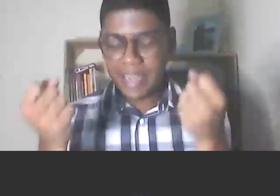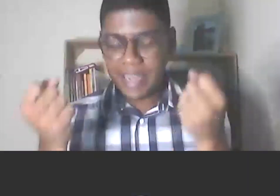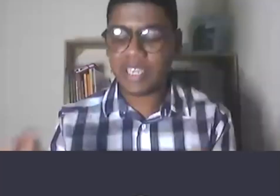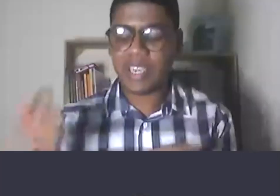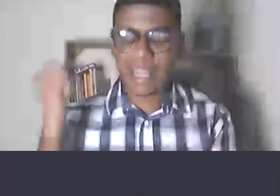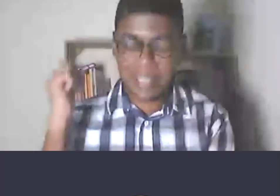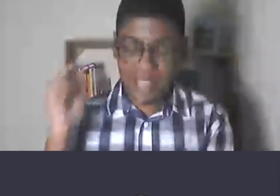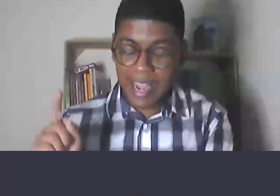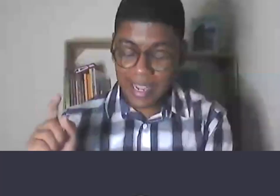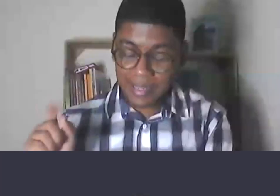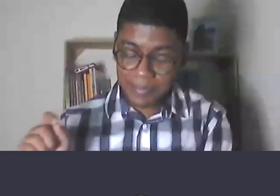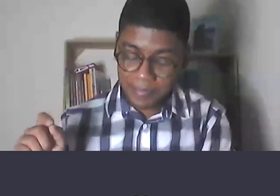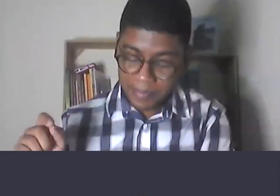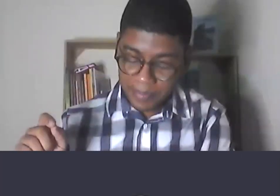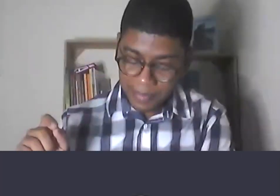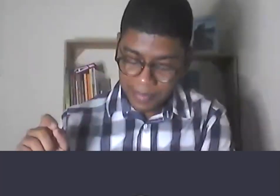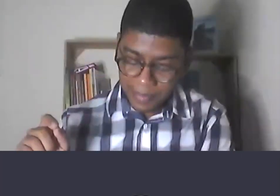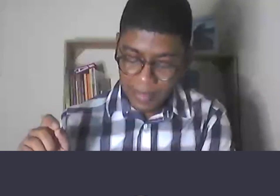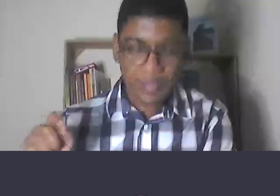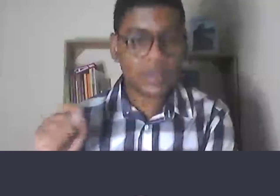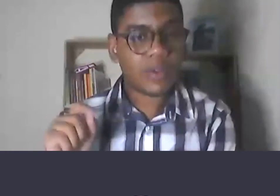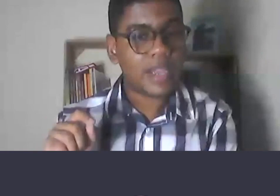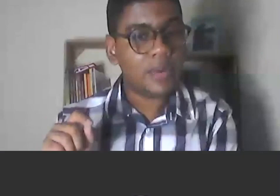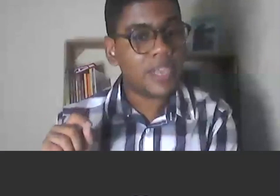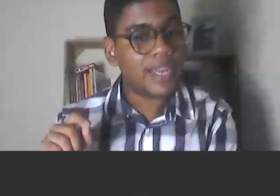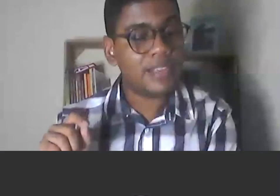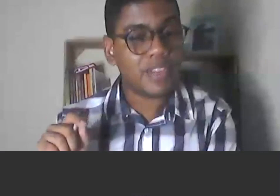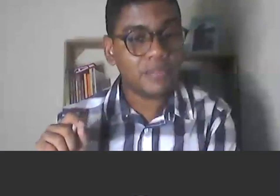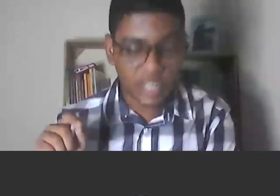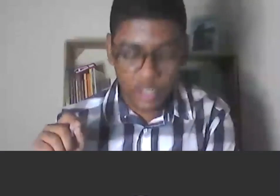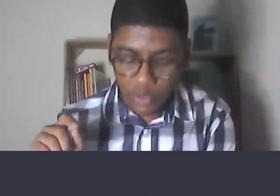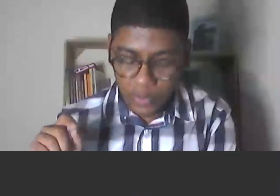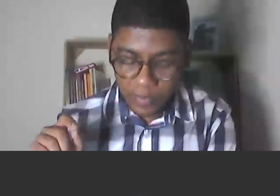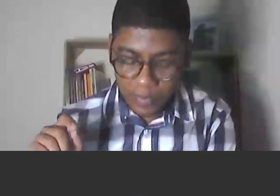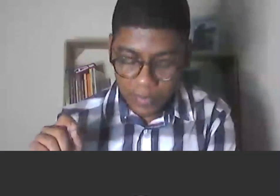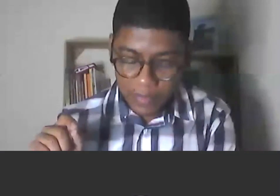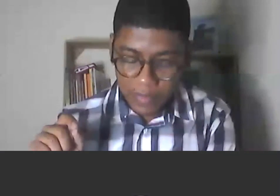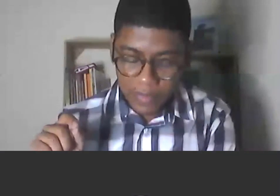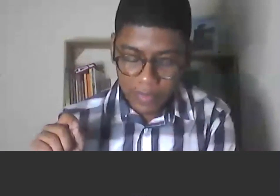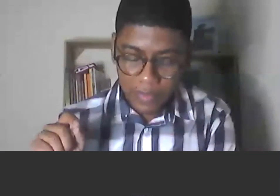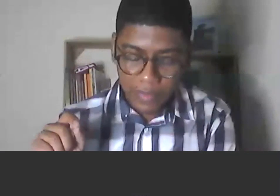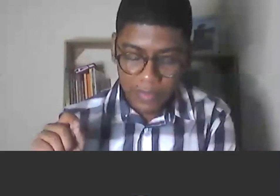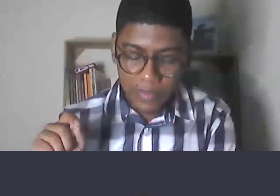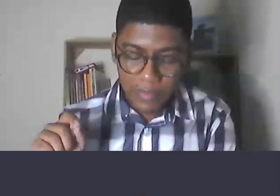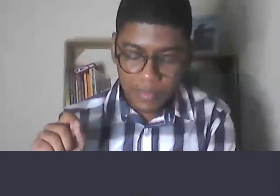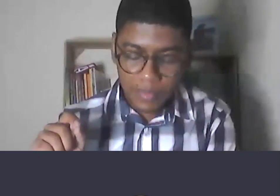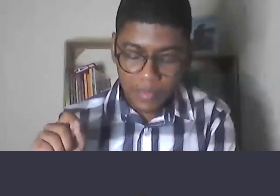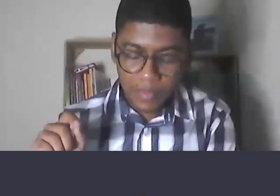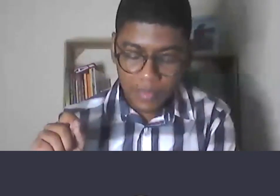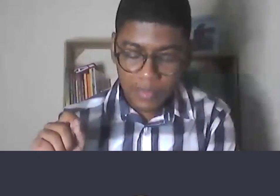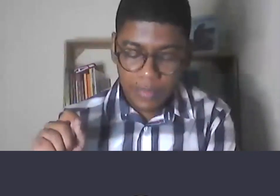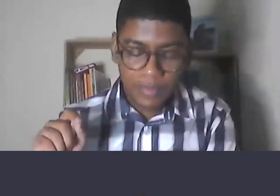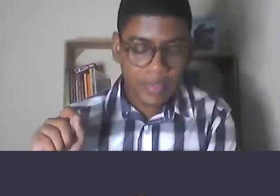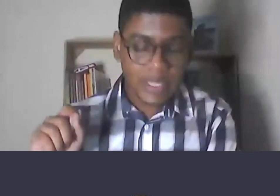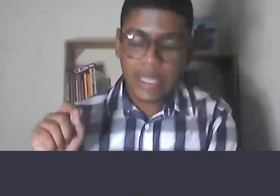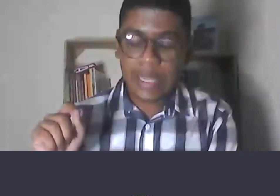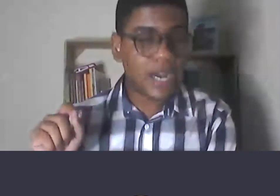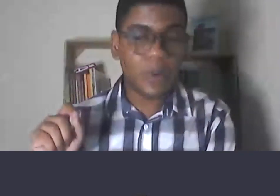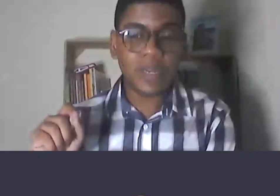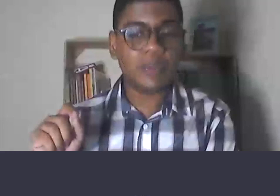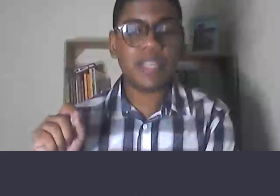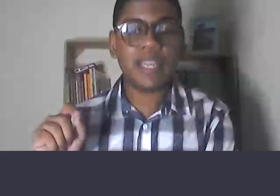Receber, admitir, Agarrar aceitar. também, não é? É o que, Lívia? Fala de novo. Agarrar também, não